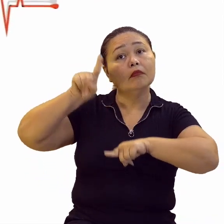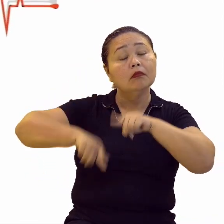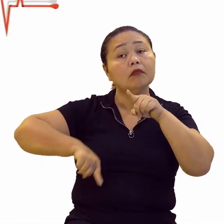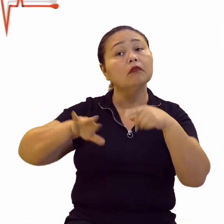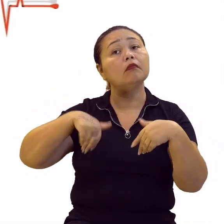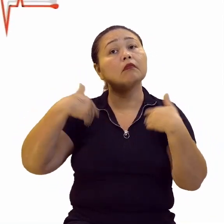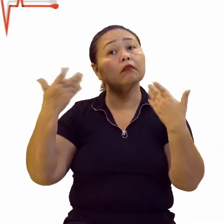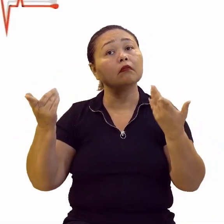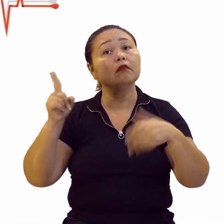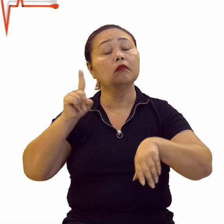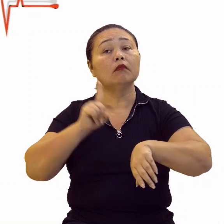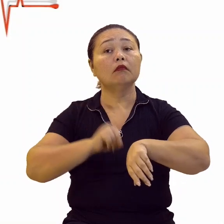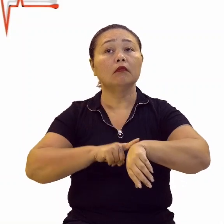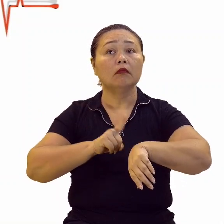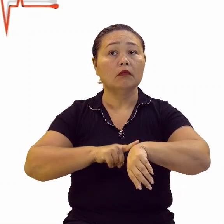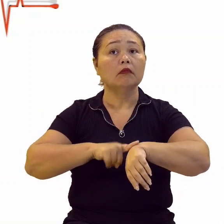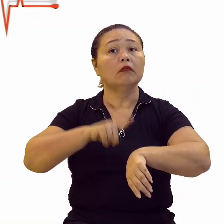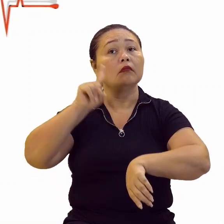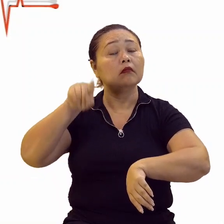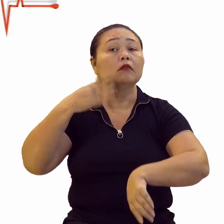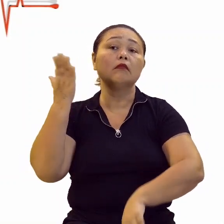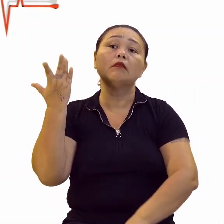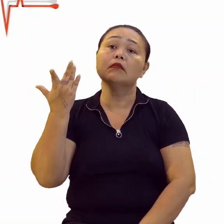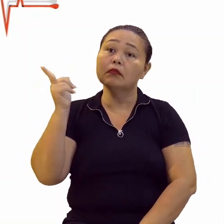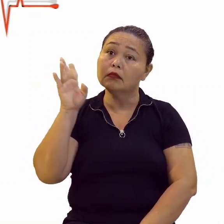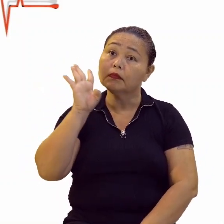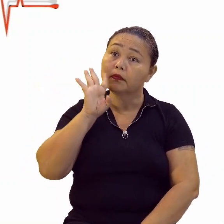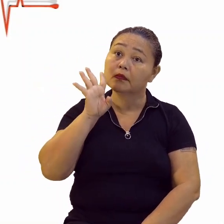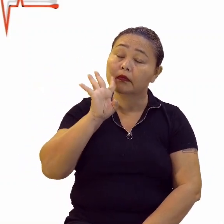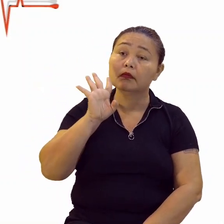para a prática, porque isso é bacana,